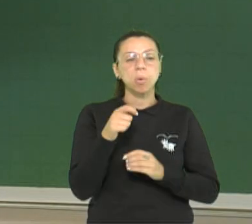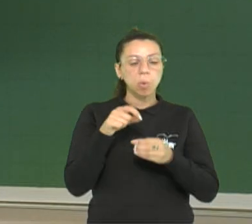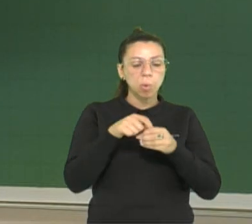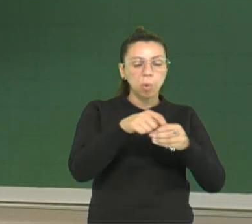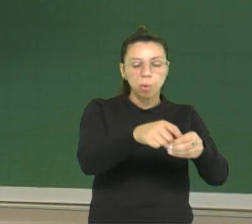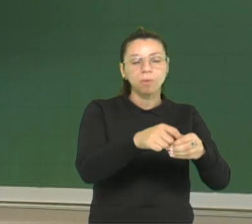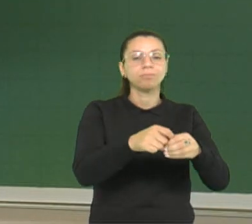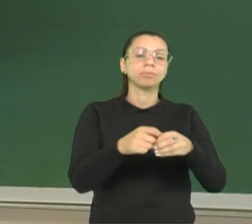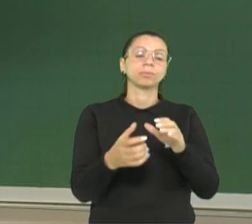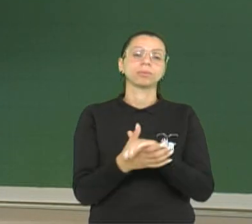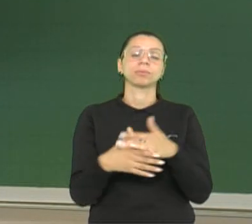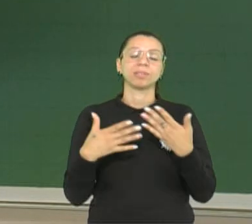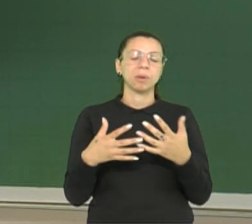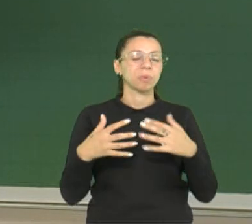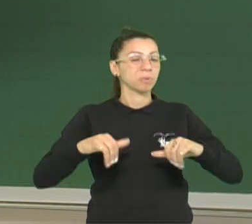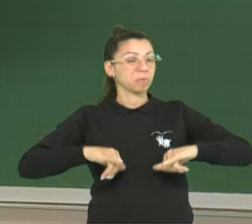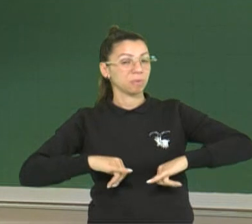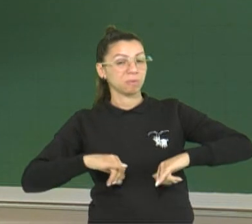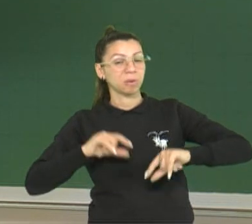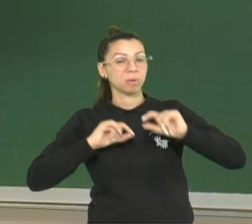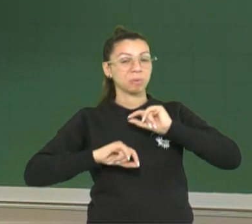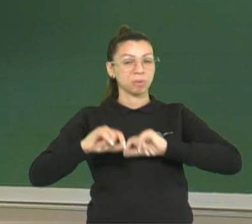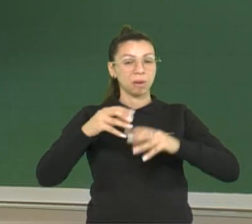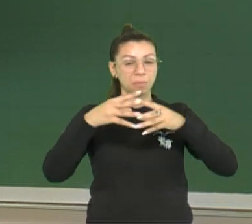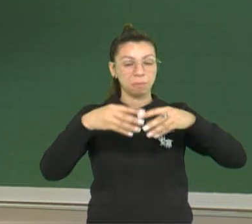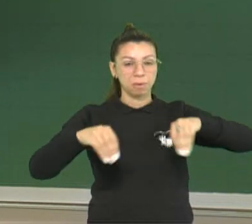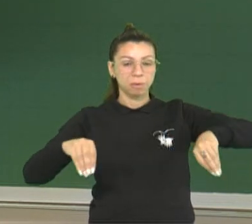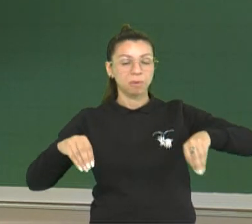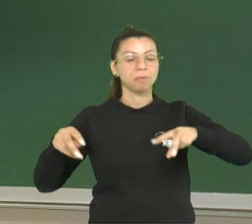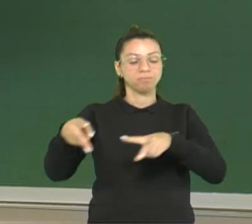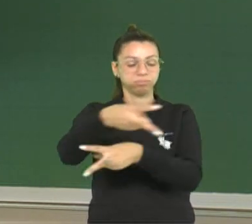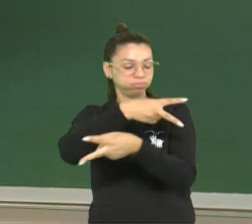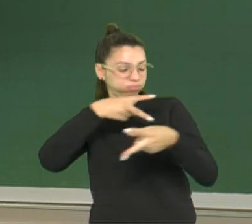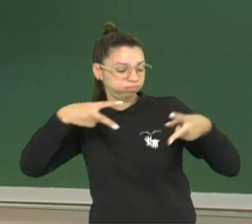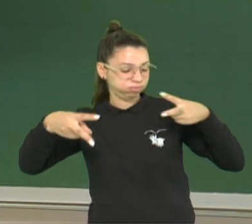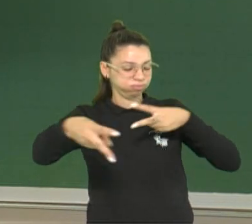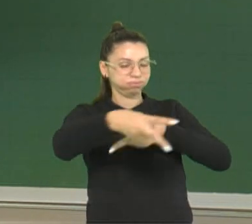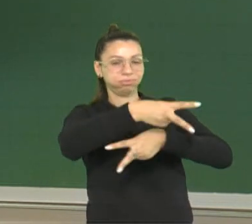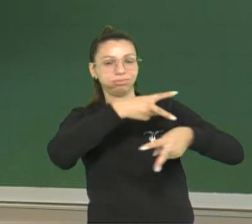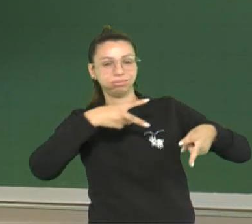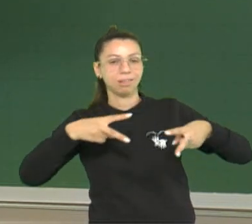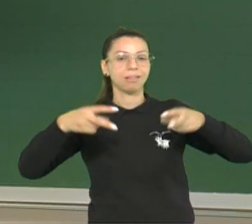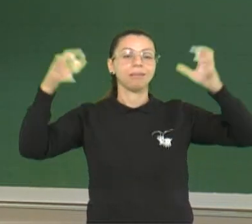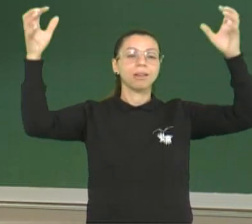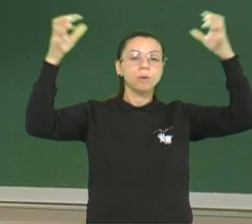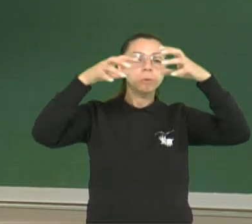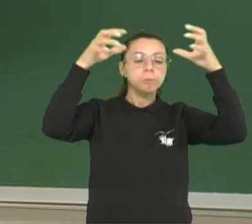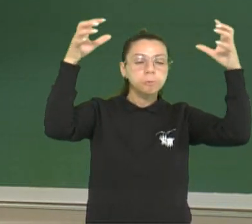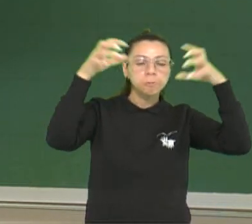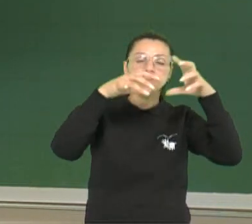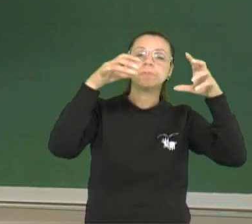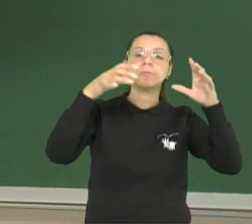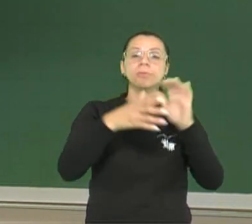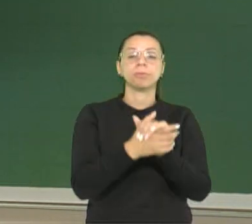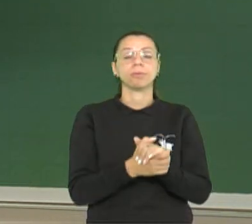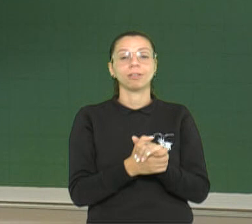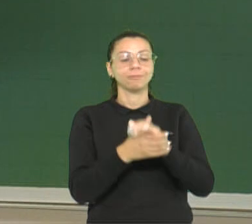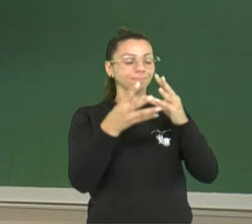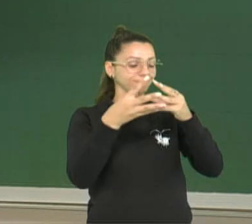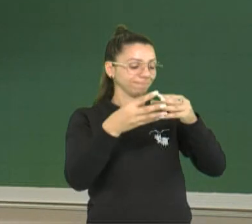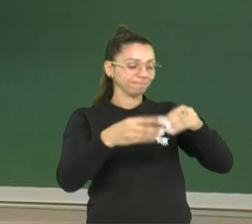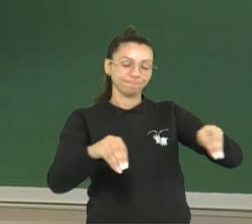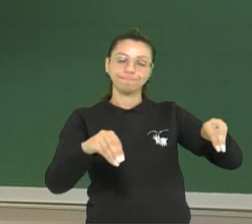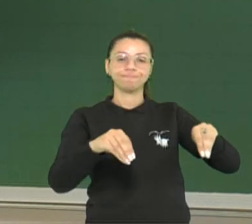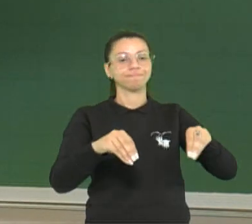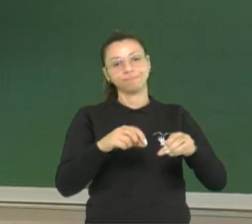com o intemperismo, chuva, vento, processos químicos, e esses processos comprometeram diretamente a